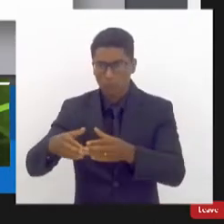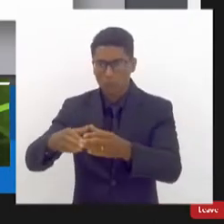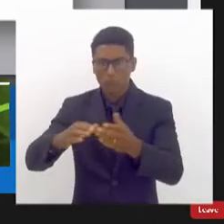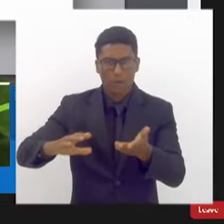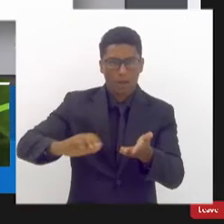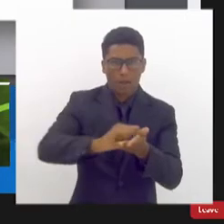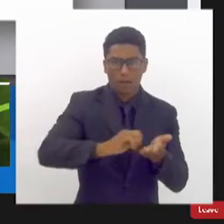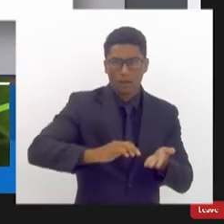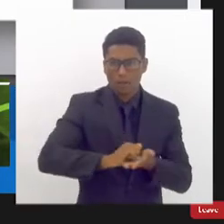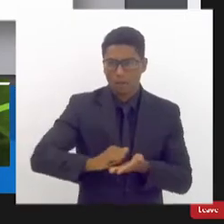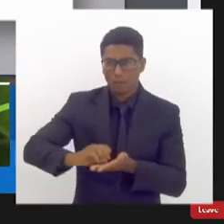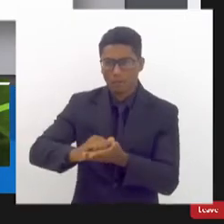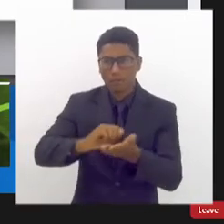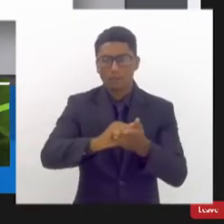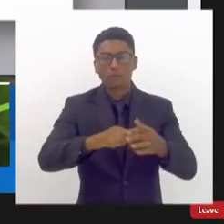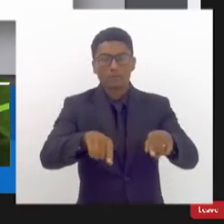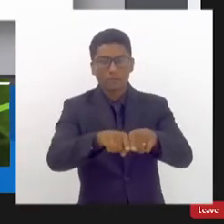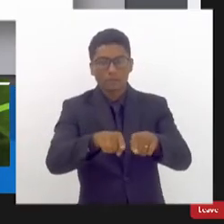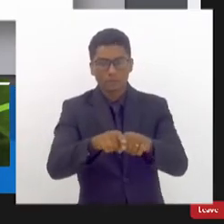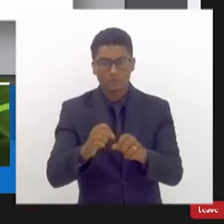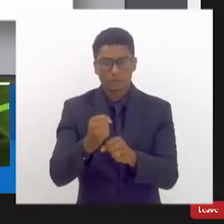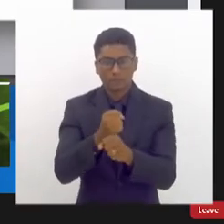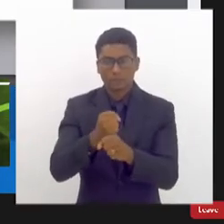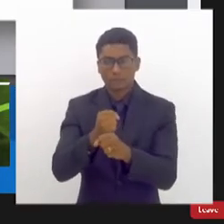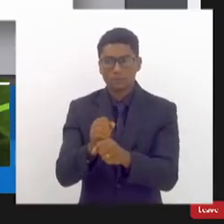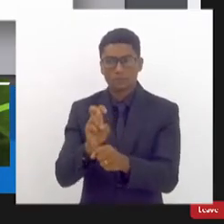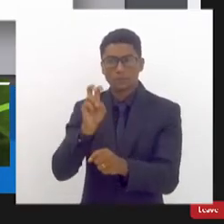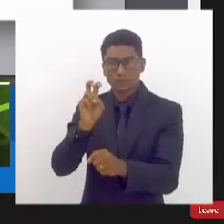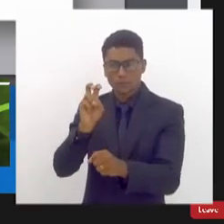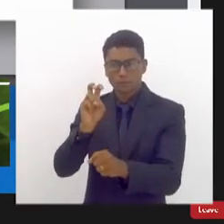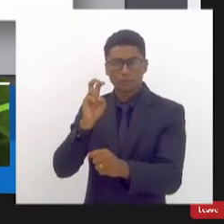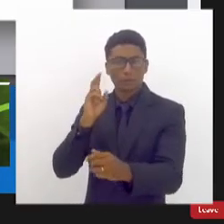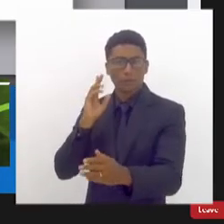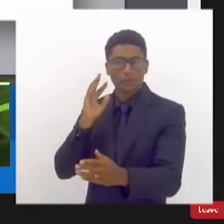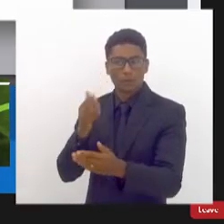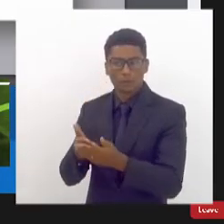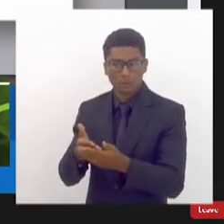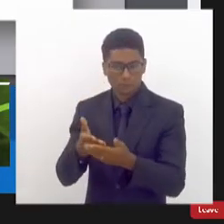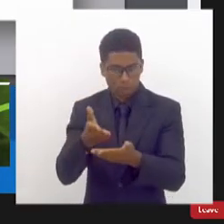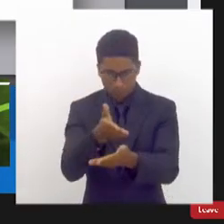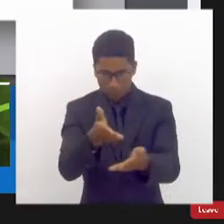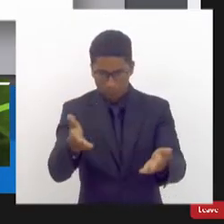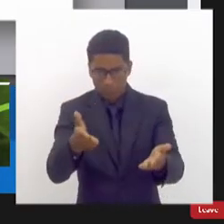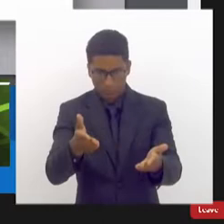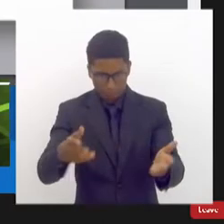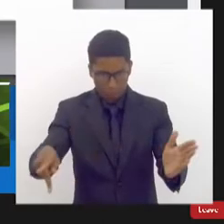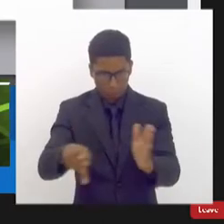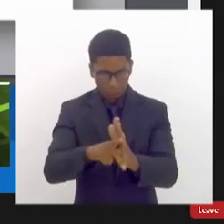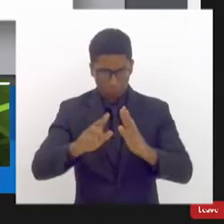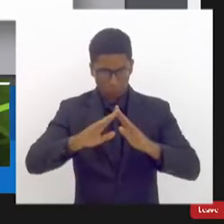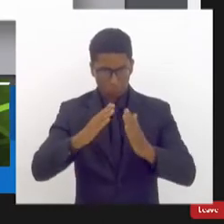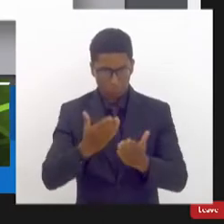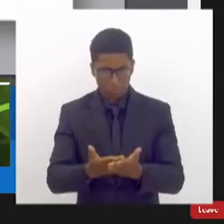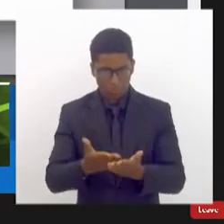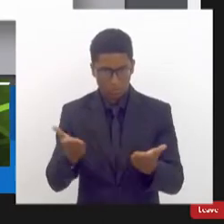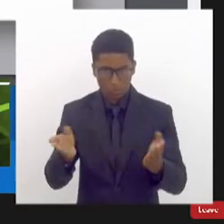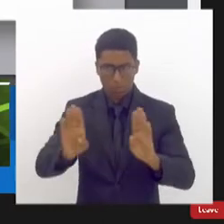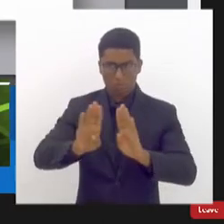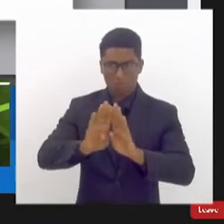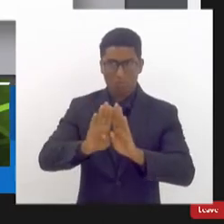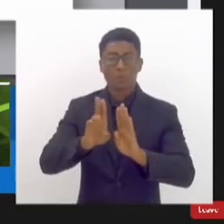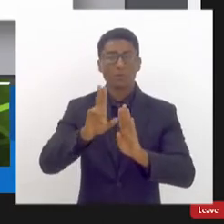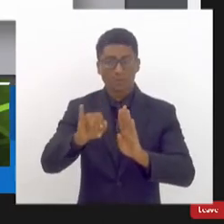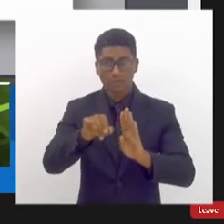5 anos, fizeram parte dos quadros de alguma escola fechada por irregularidades. Caso tenham feito, não vão poder